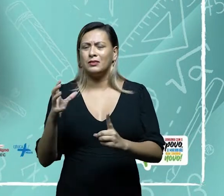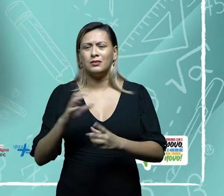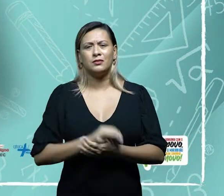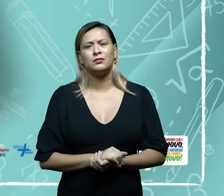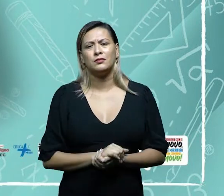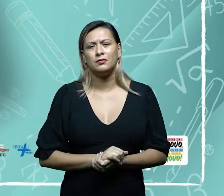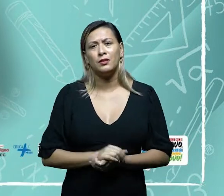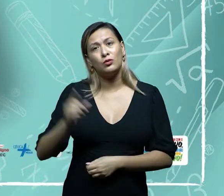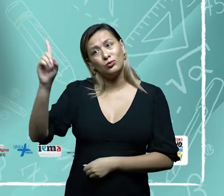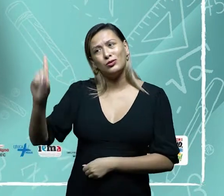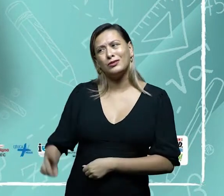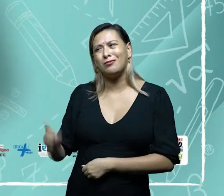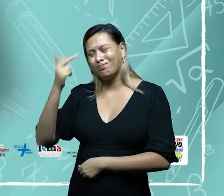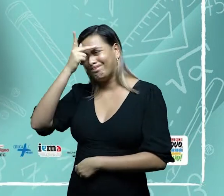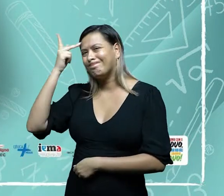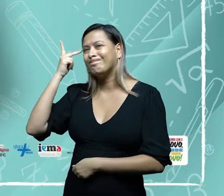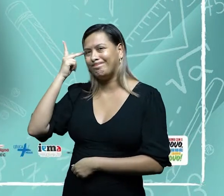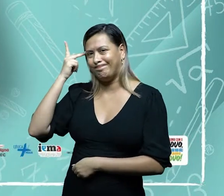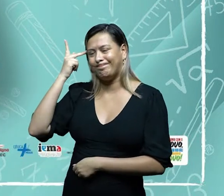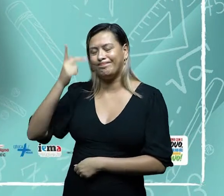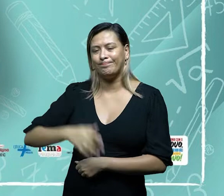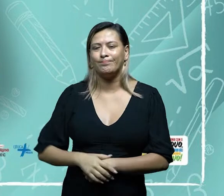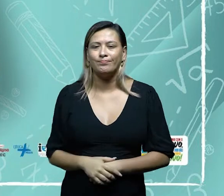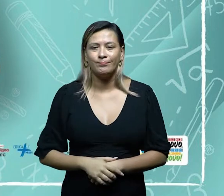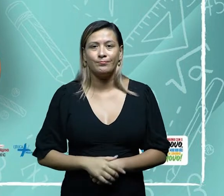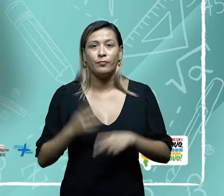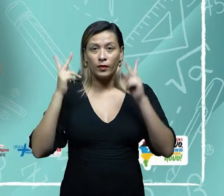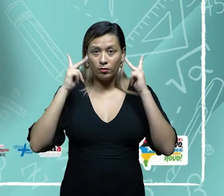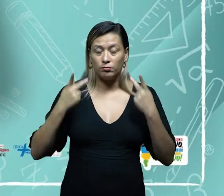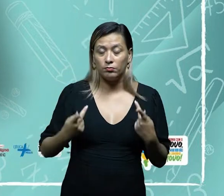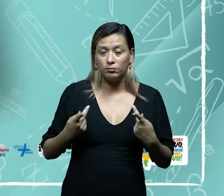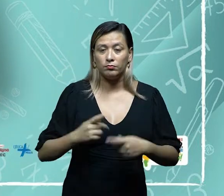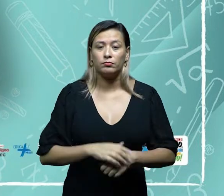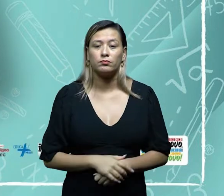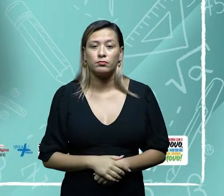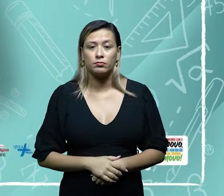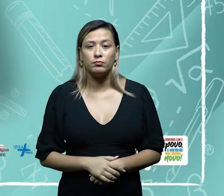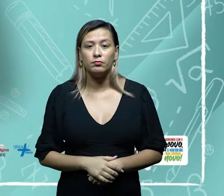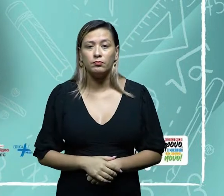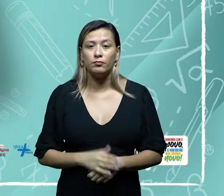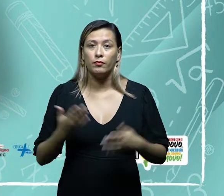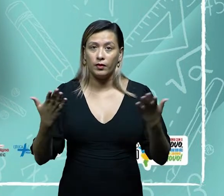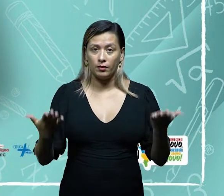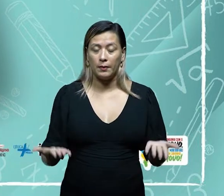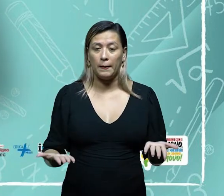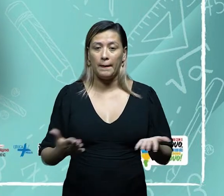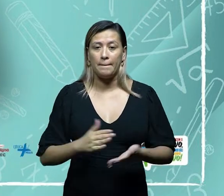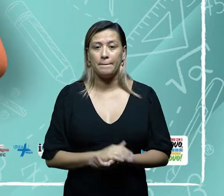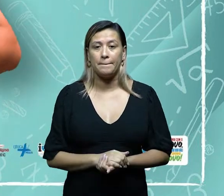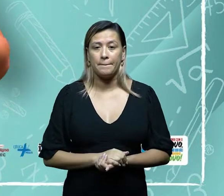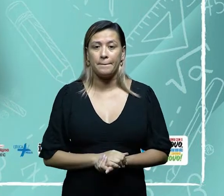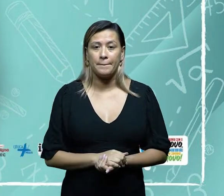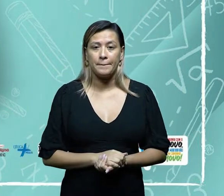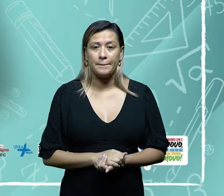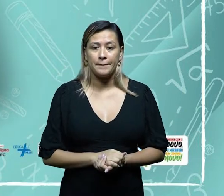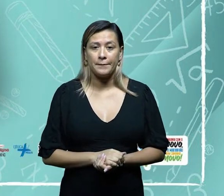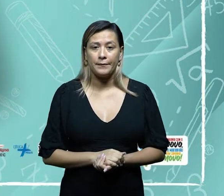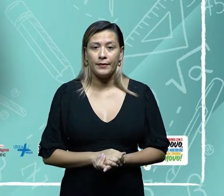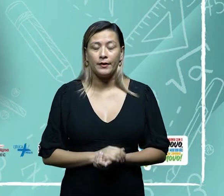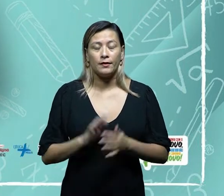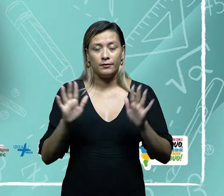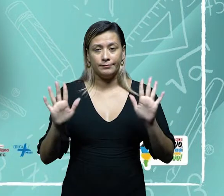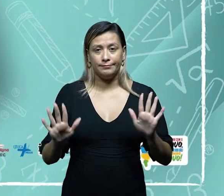os direitos da pessoa humana. Então, em tese, na verdade, vamos